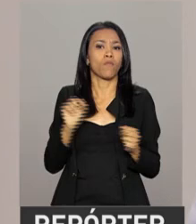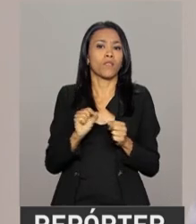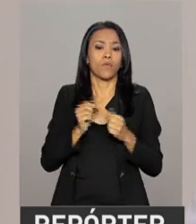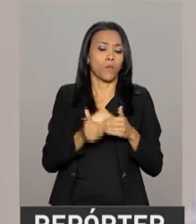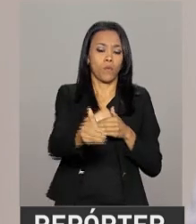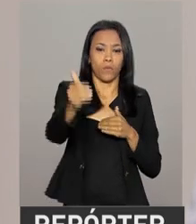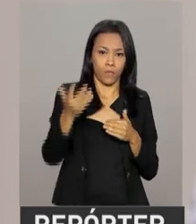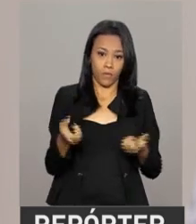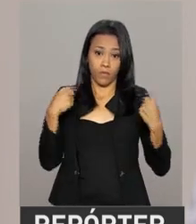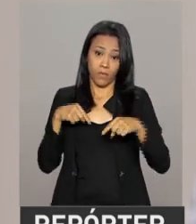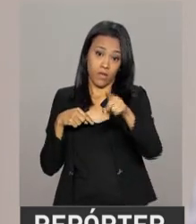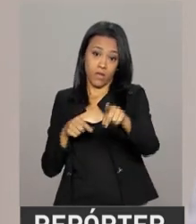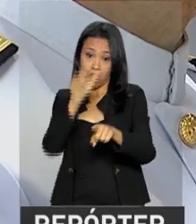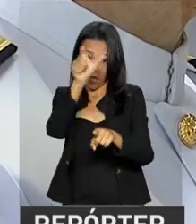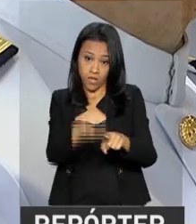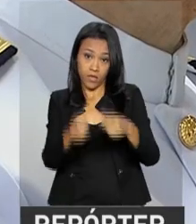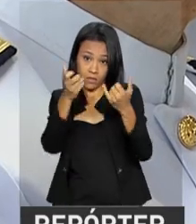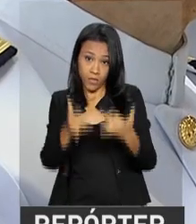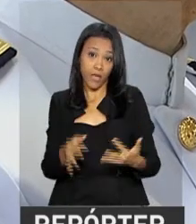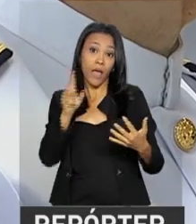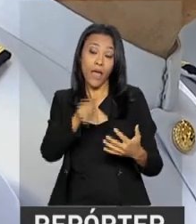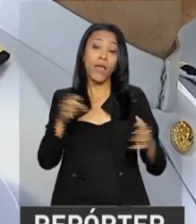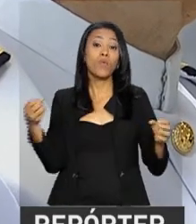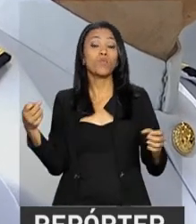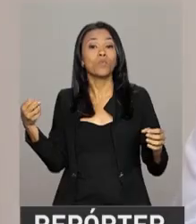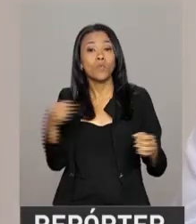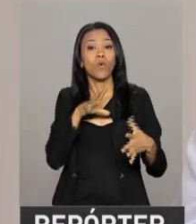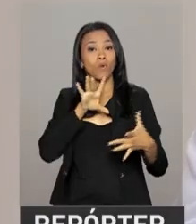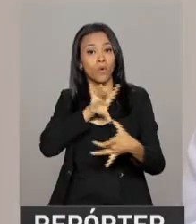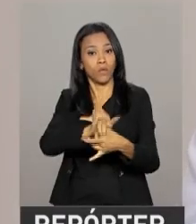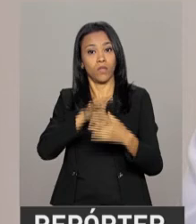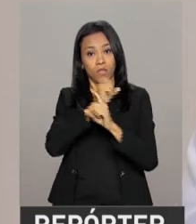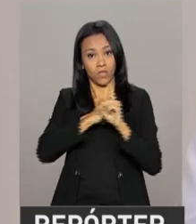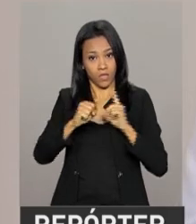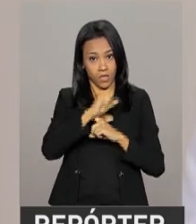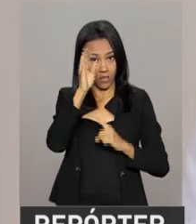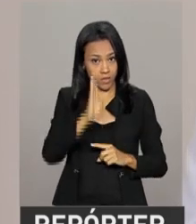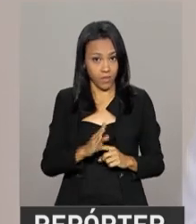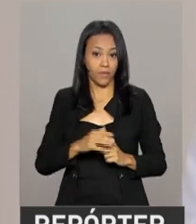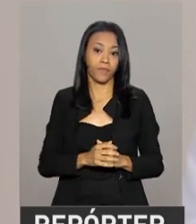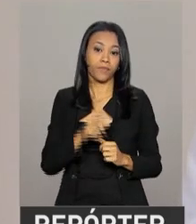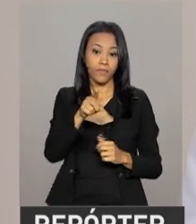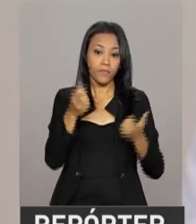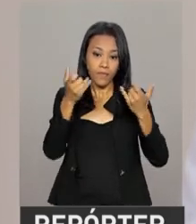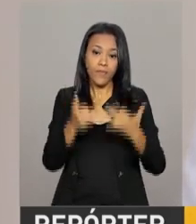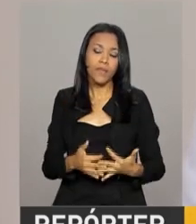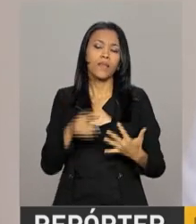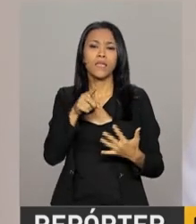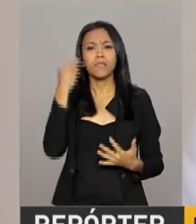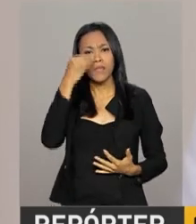a mudança reflete os novos ventos da sociedade brasileira a experiência em contar com mais de